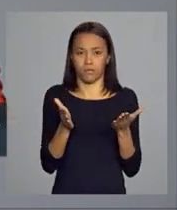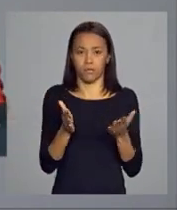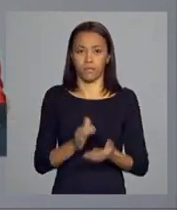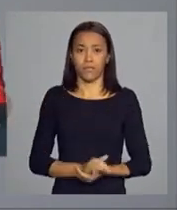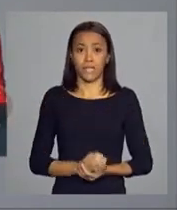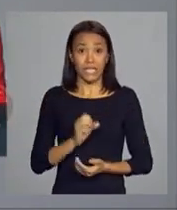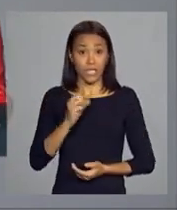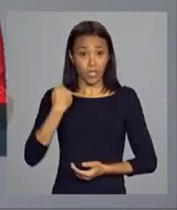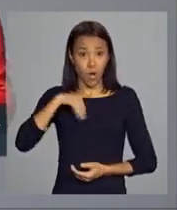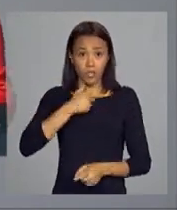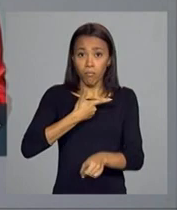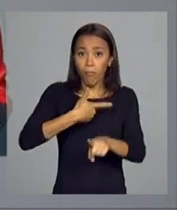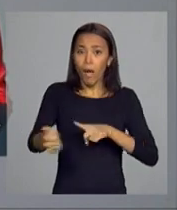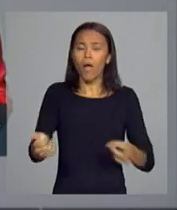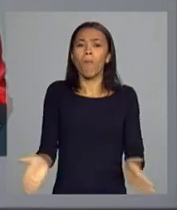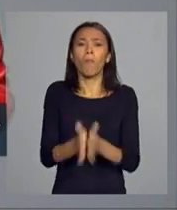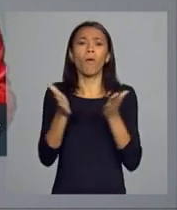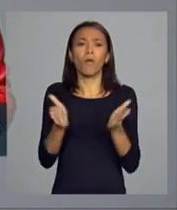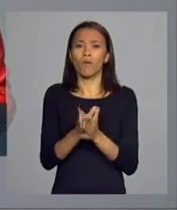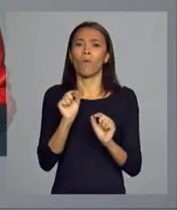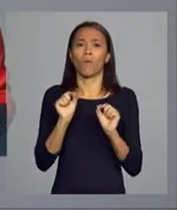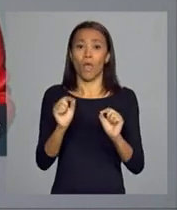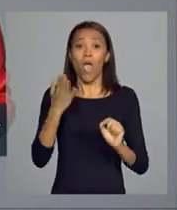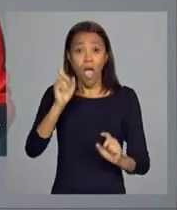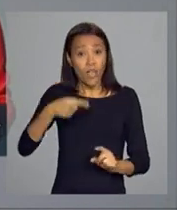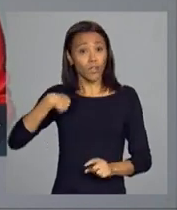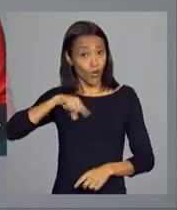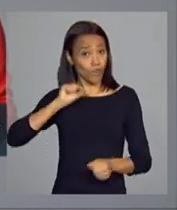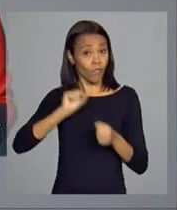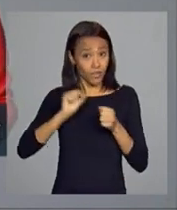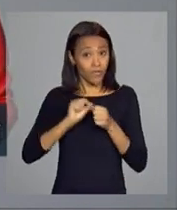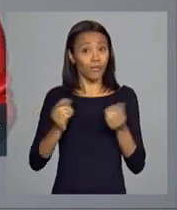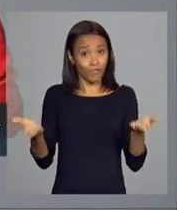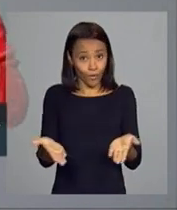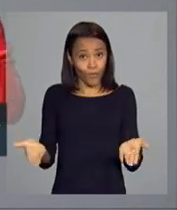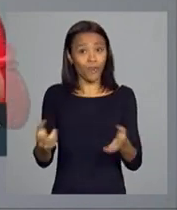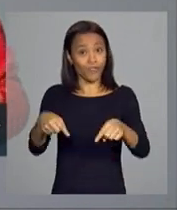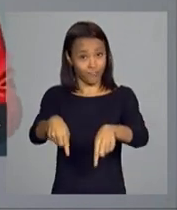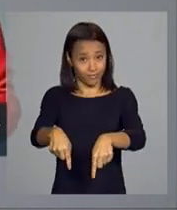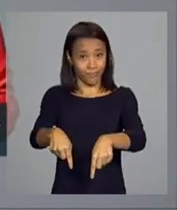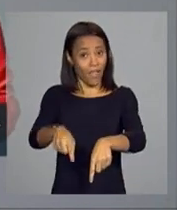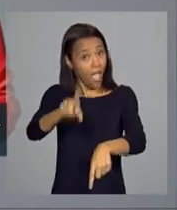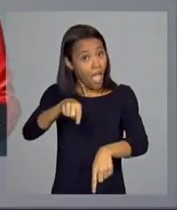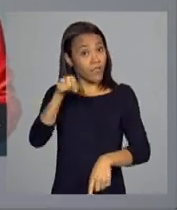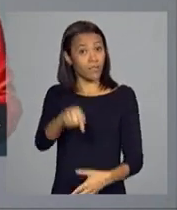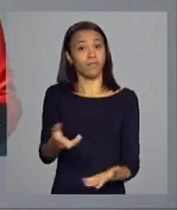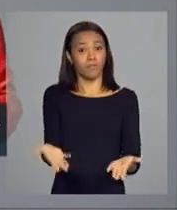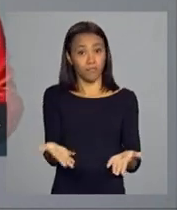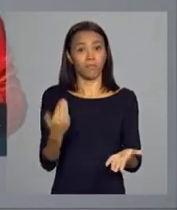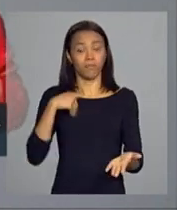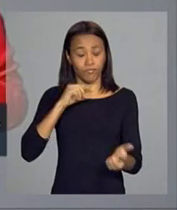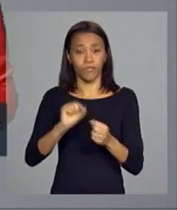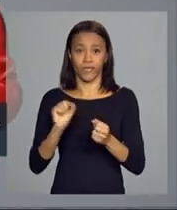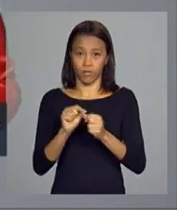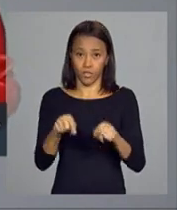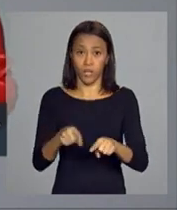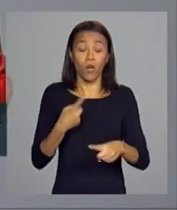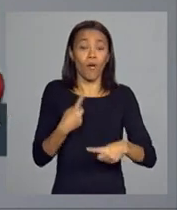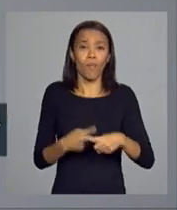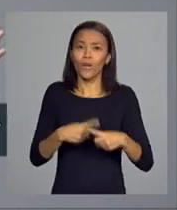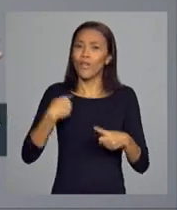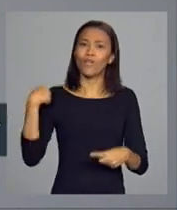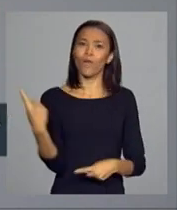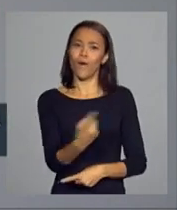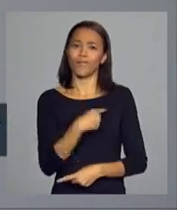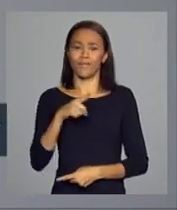pobreza é o que nós estamos fazendo aqui hoje. É isso que nós estamos fazendo. Porque a gente